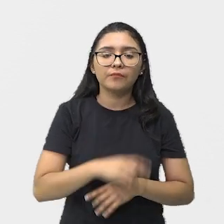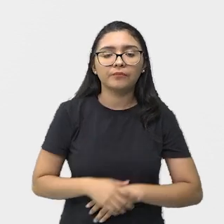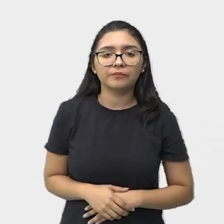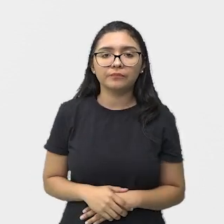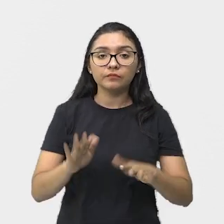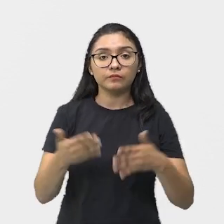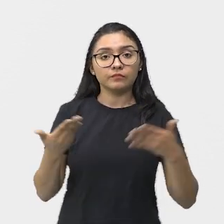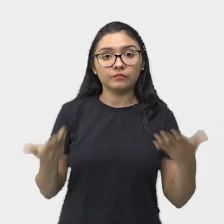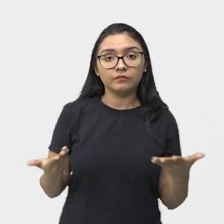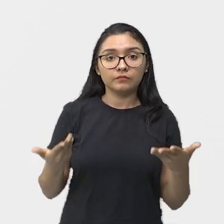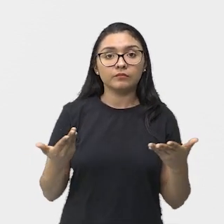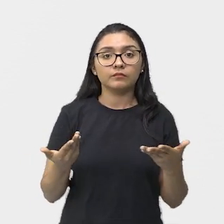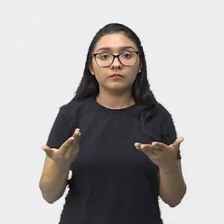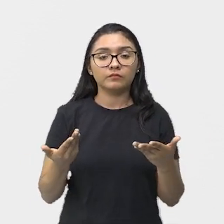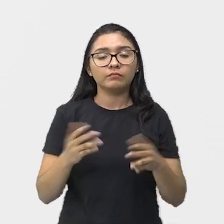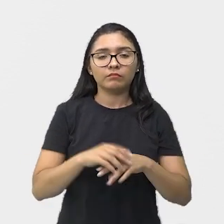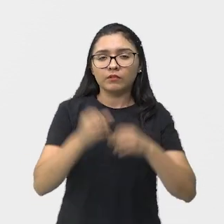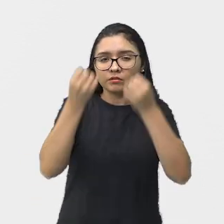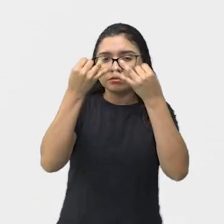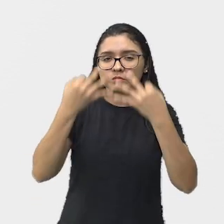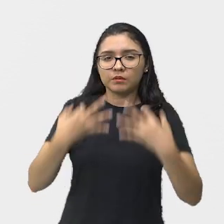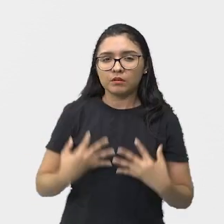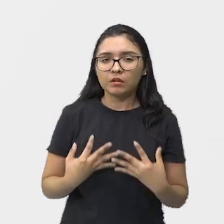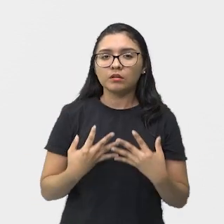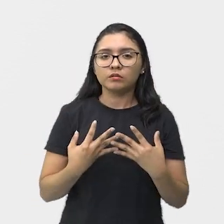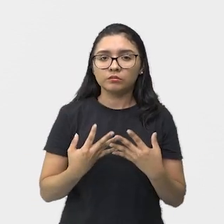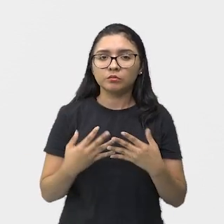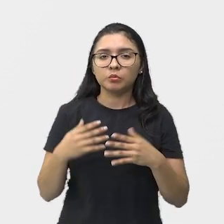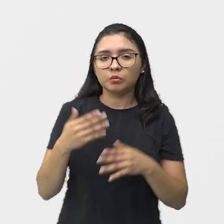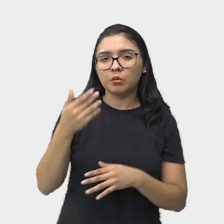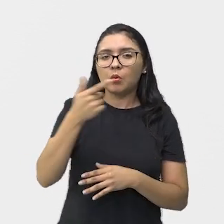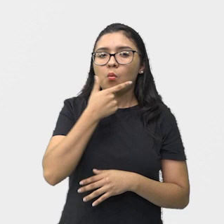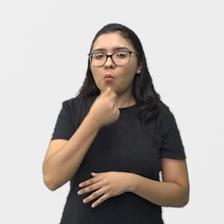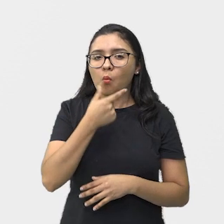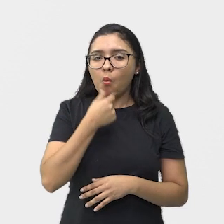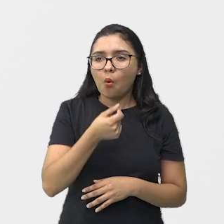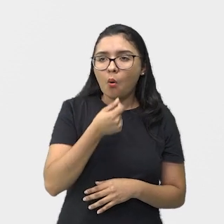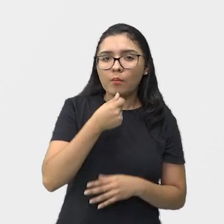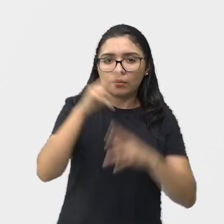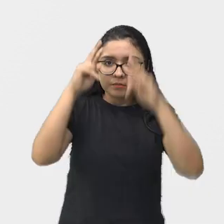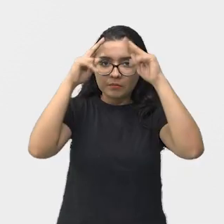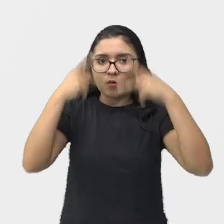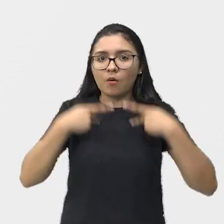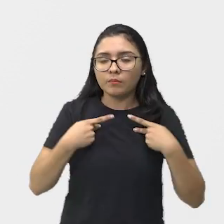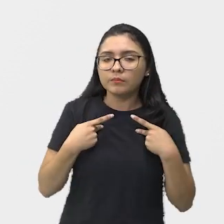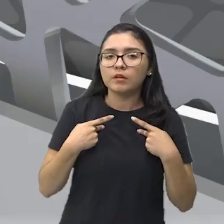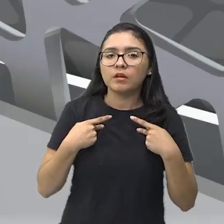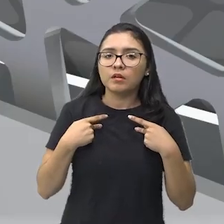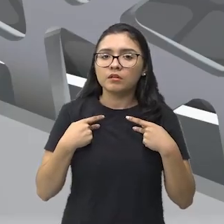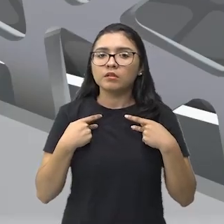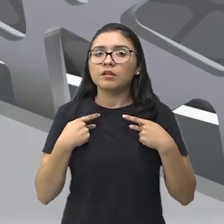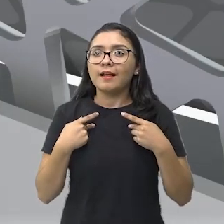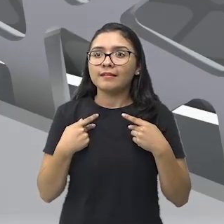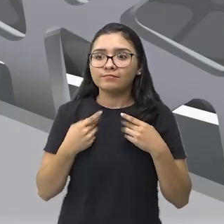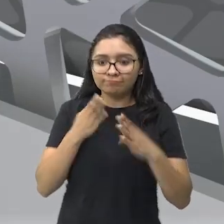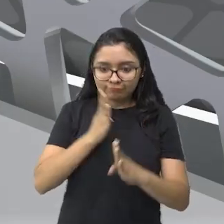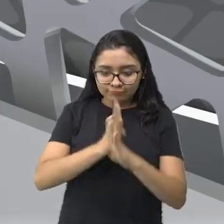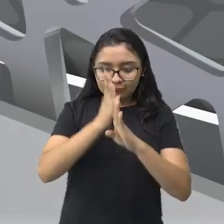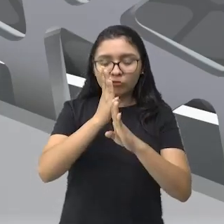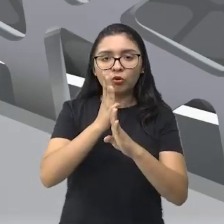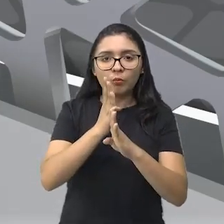Então, comentando um pouco sobre essa questão do próprio homem, descobrindo que o seu próprio corpo, a